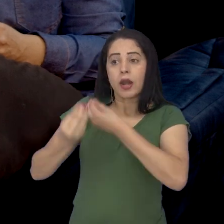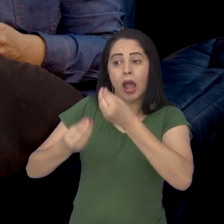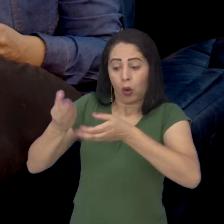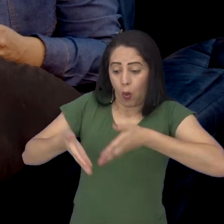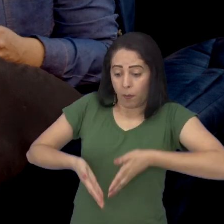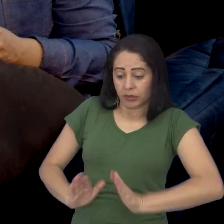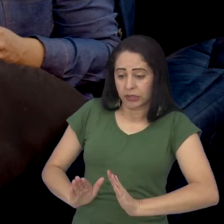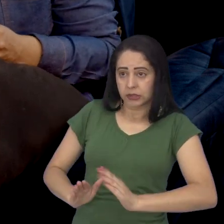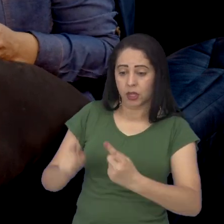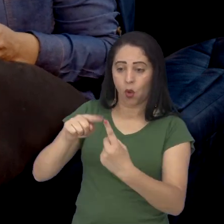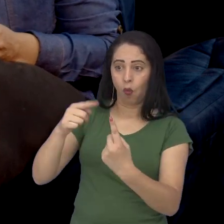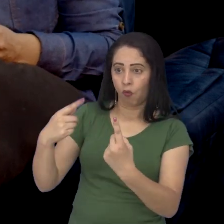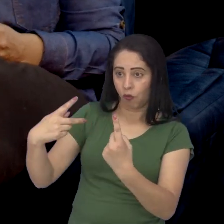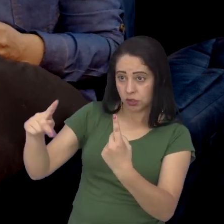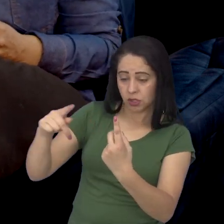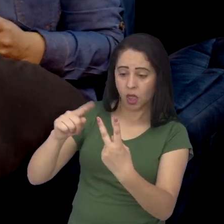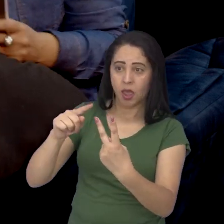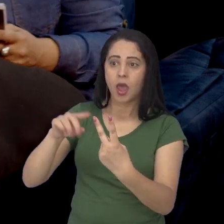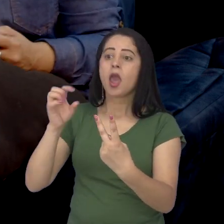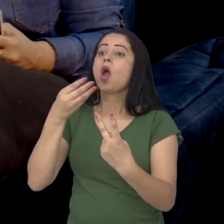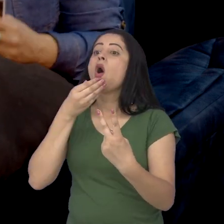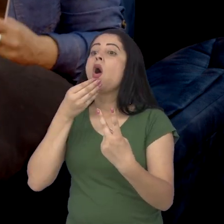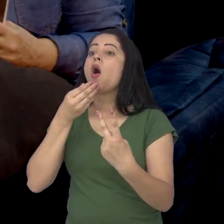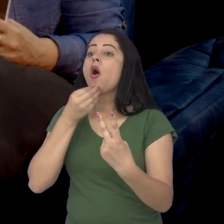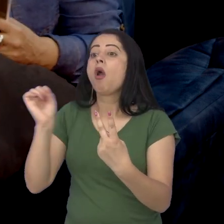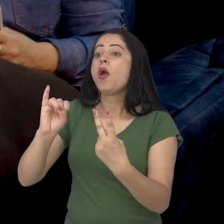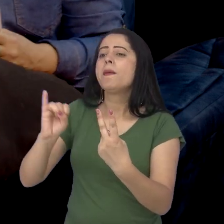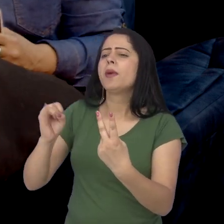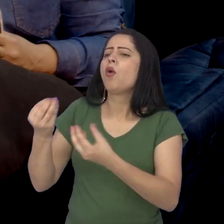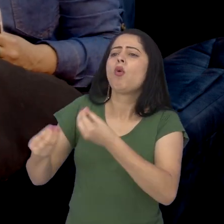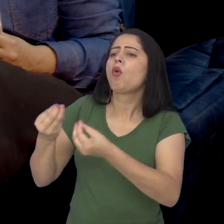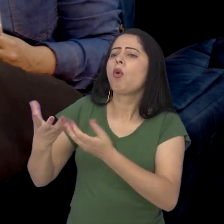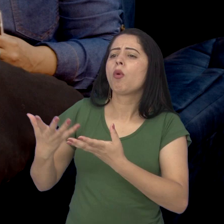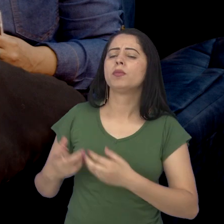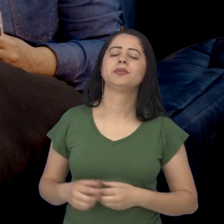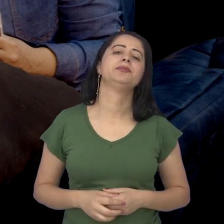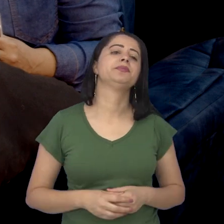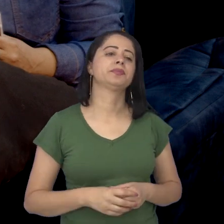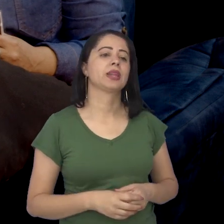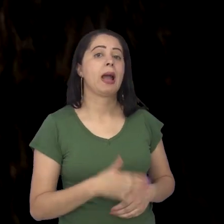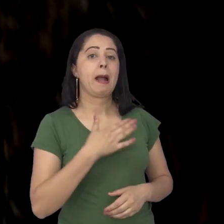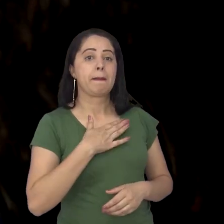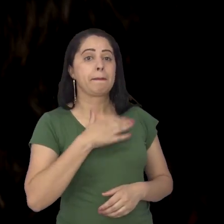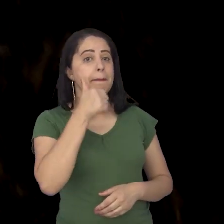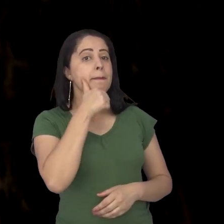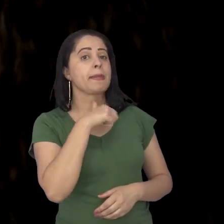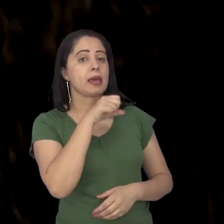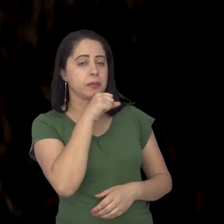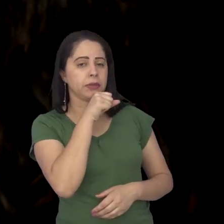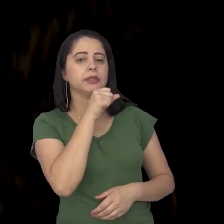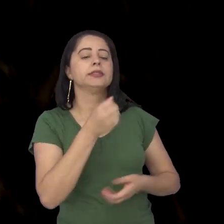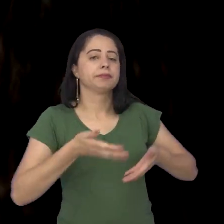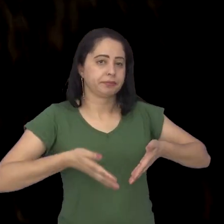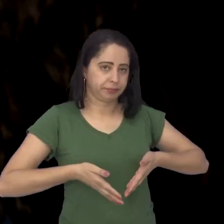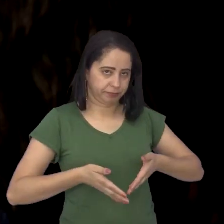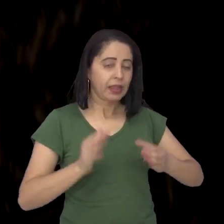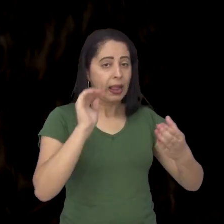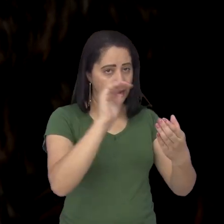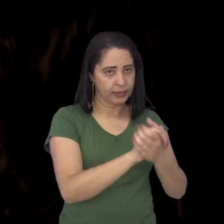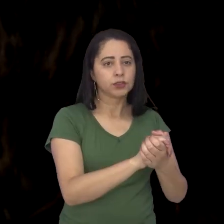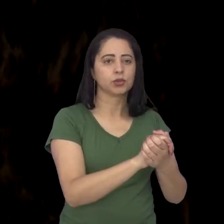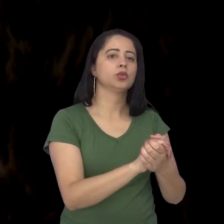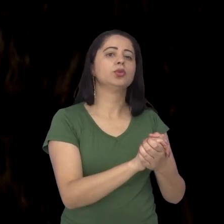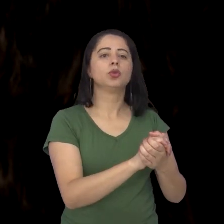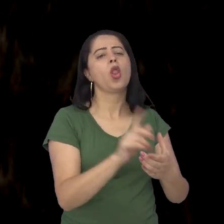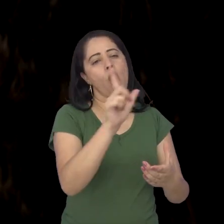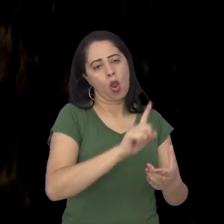nascimento e o nascimento do seu irmão. Como é que foi isso? Como é que foi essa história? A minha mãe se casou e, claro, como todo